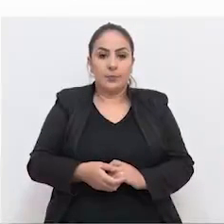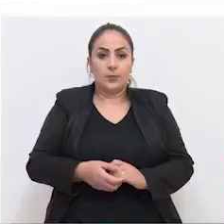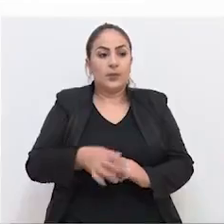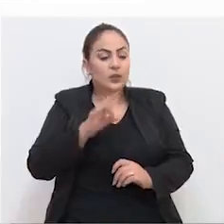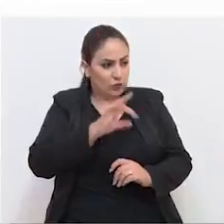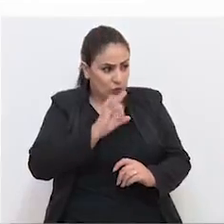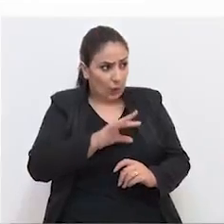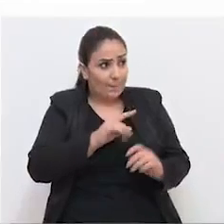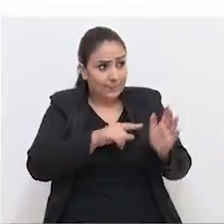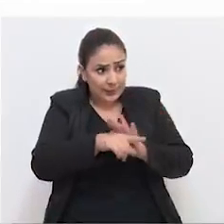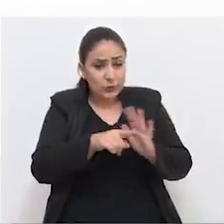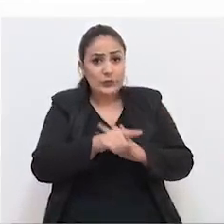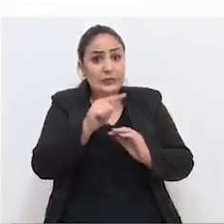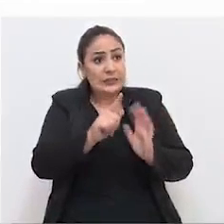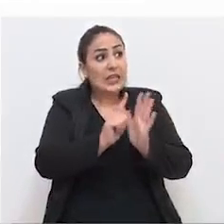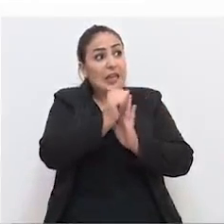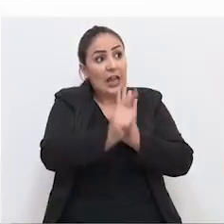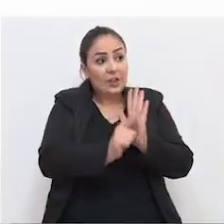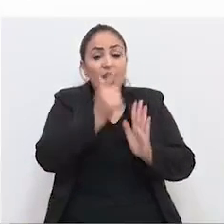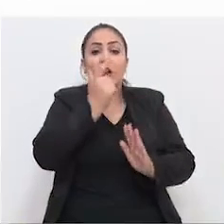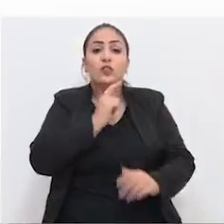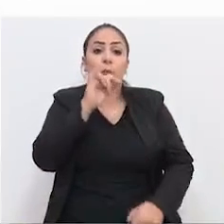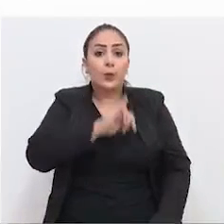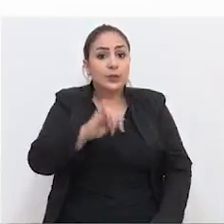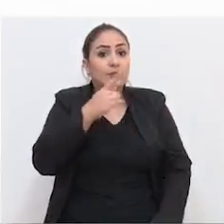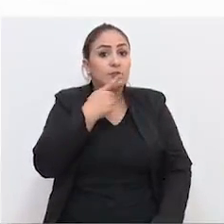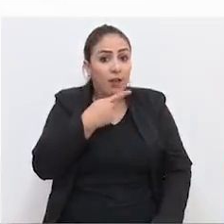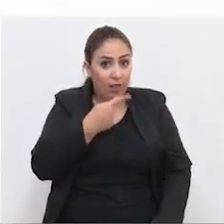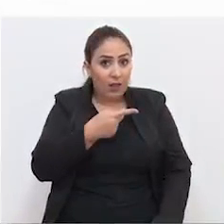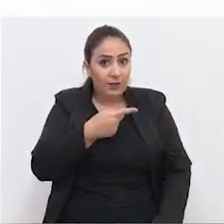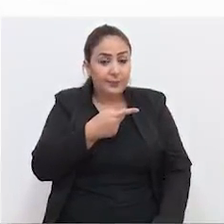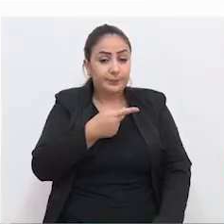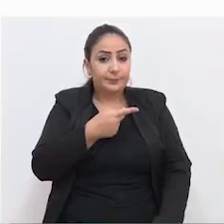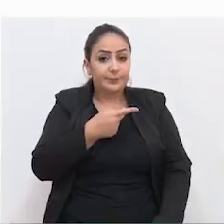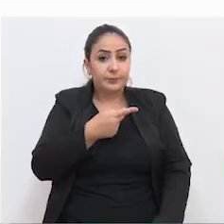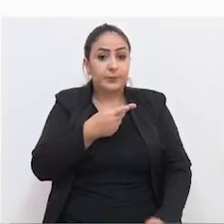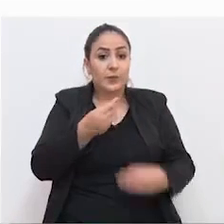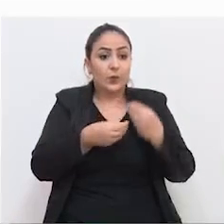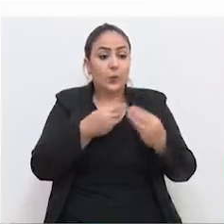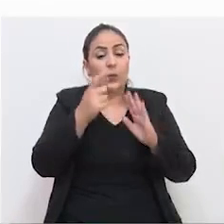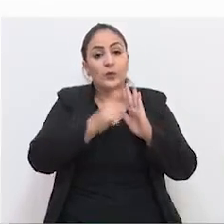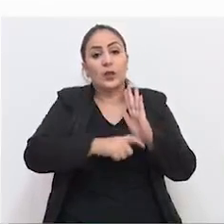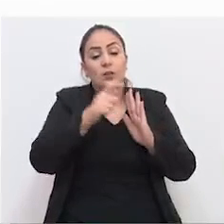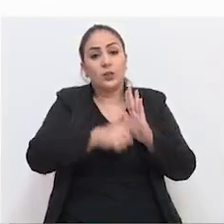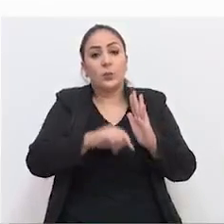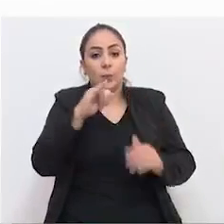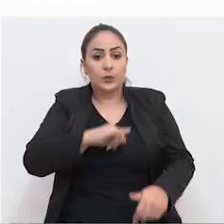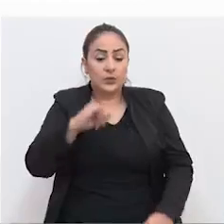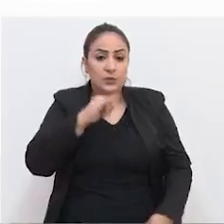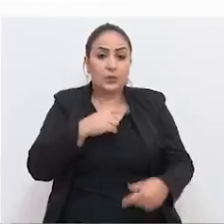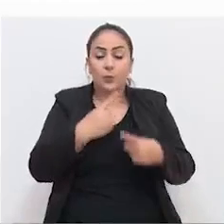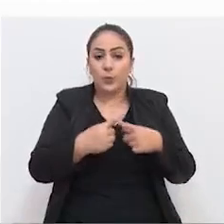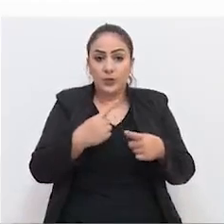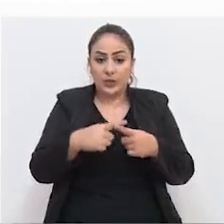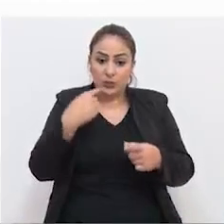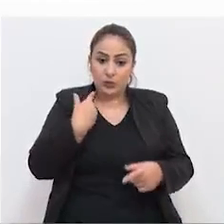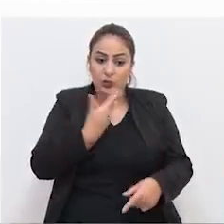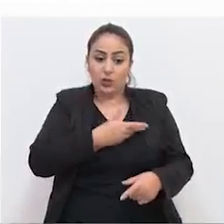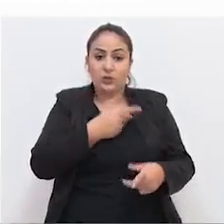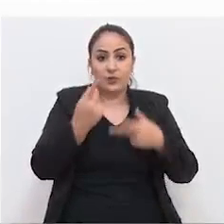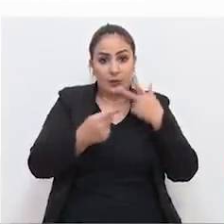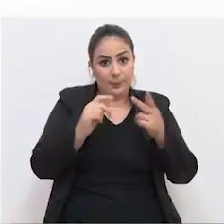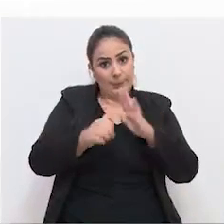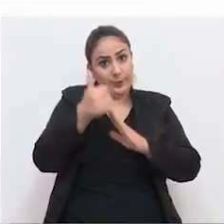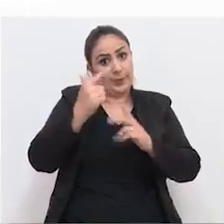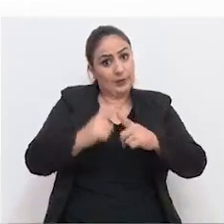ficando neste gráfico aqui, que eu acho que é importante salientar até, como um dado importante, porque, como a gente falou